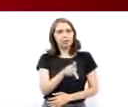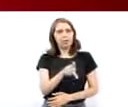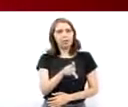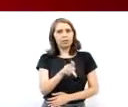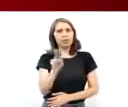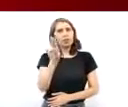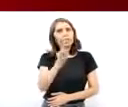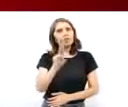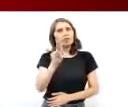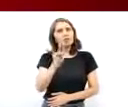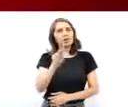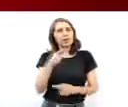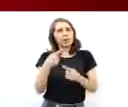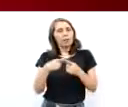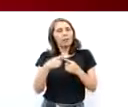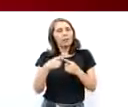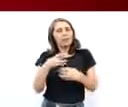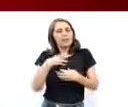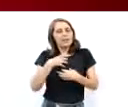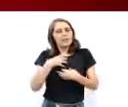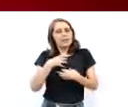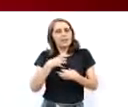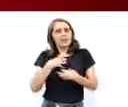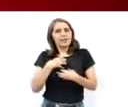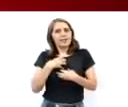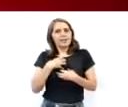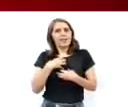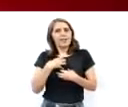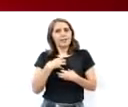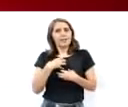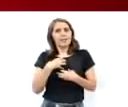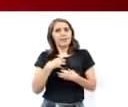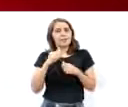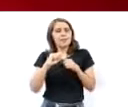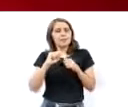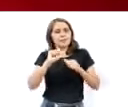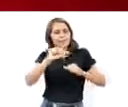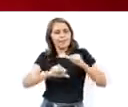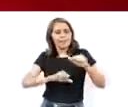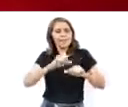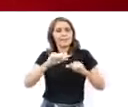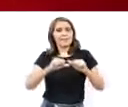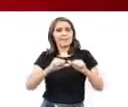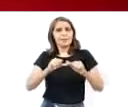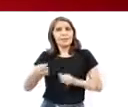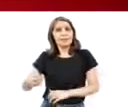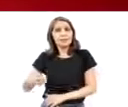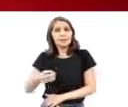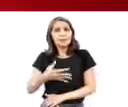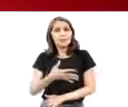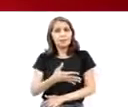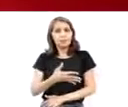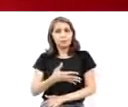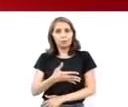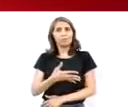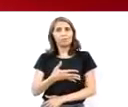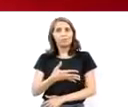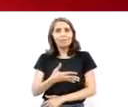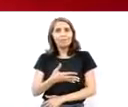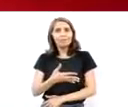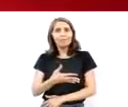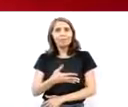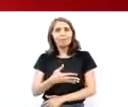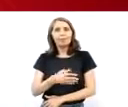necessidade de buscar o novo. Por isso que eu gosto de mencionar bastante uma frase que é tempo de